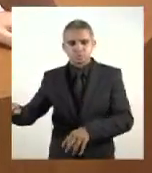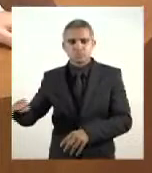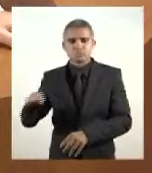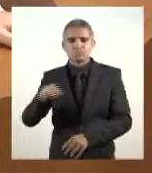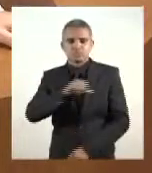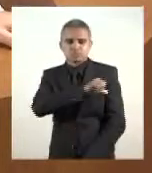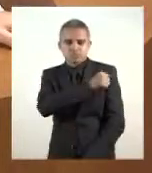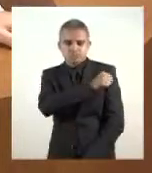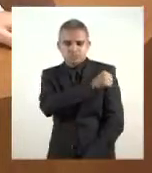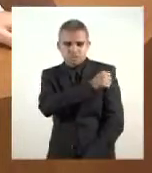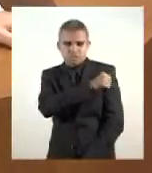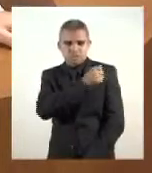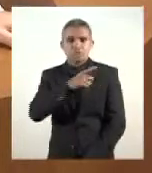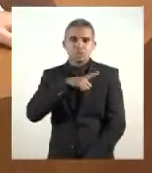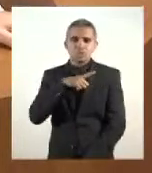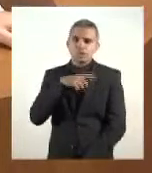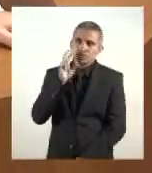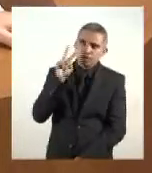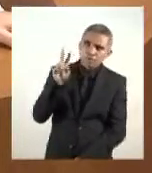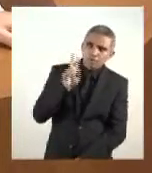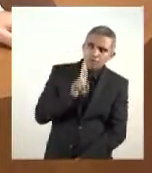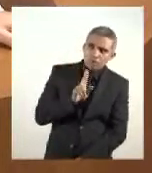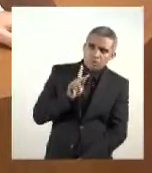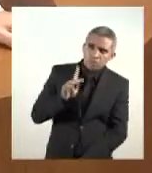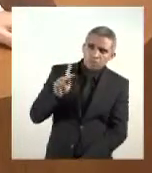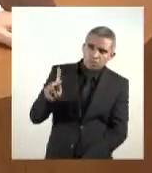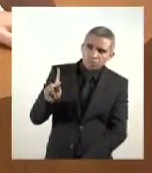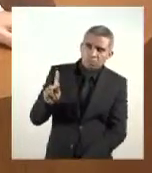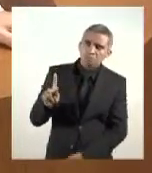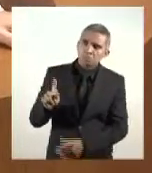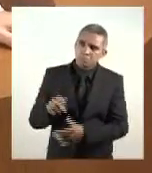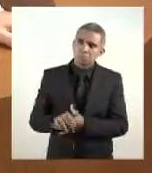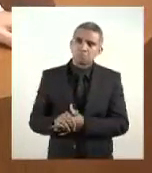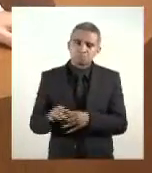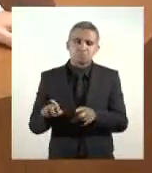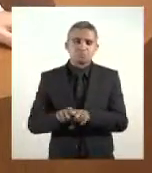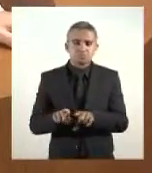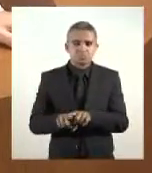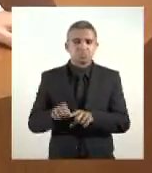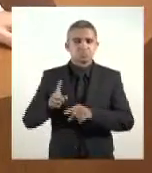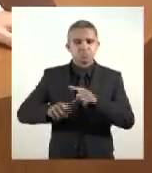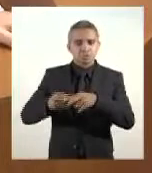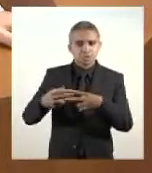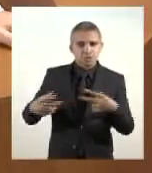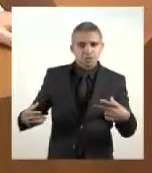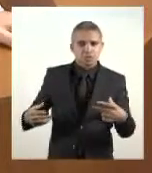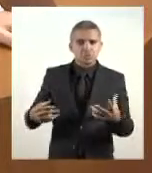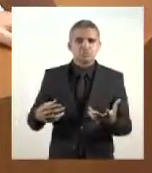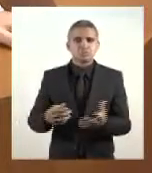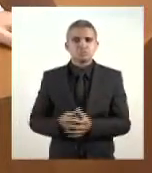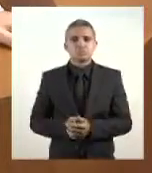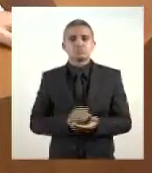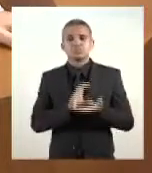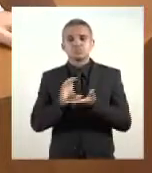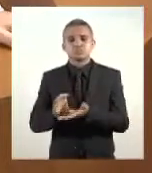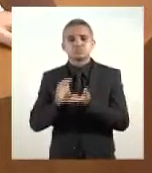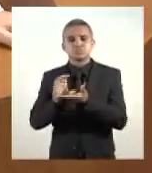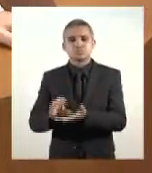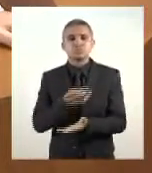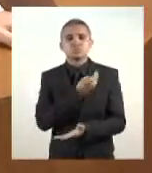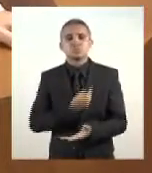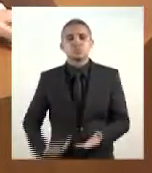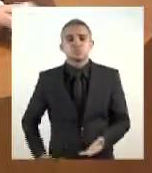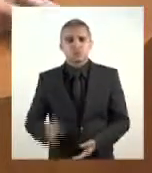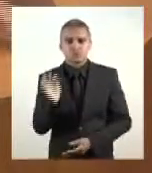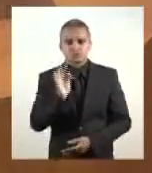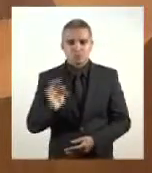tem a questão da UPP, e lá todos os equipamentos sociais foram frutos de recursos oriundos do governo federal.